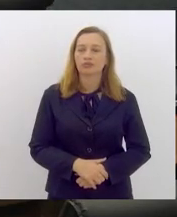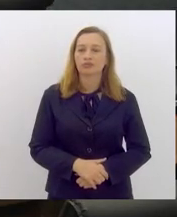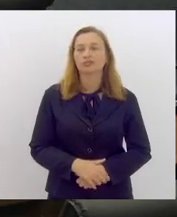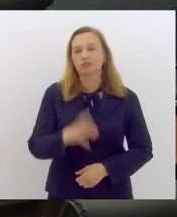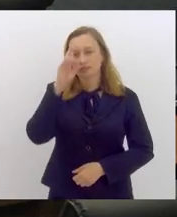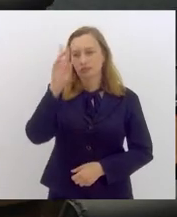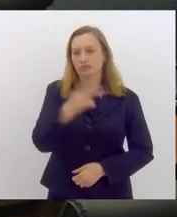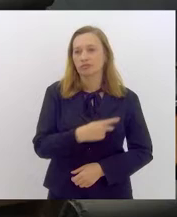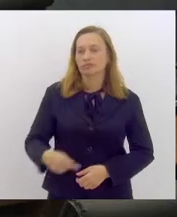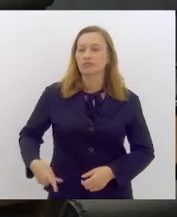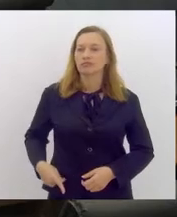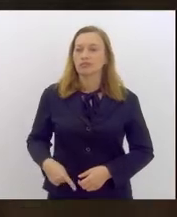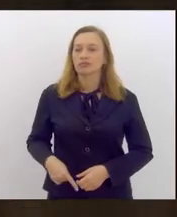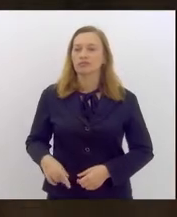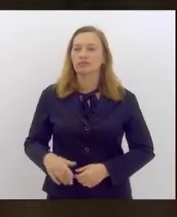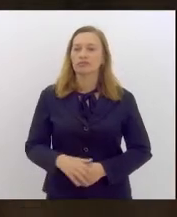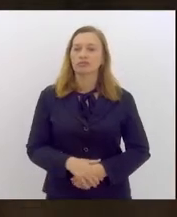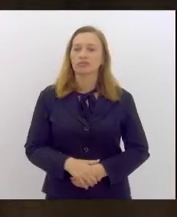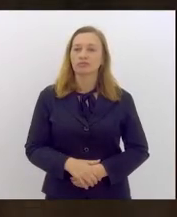Senhora Presidente, no mérito,